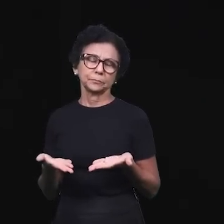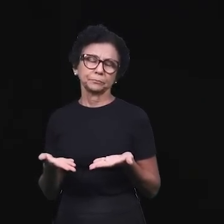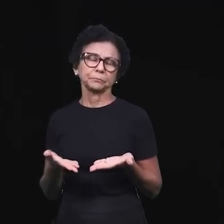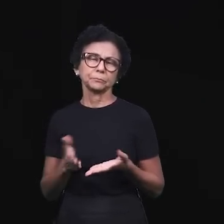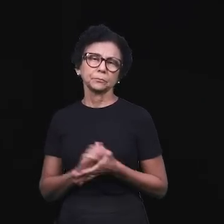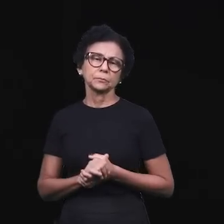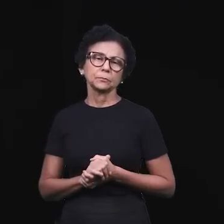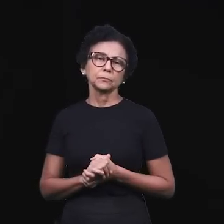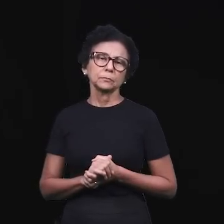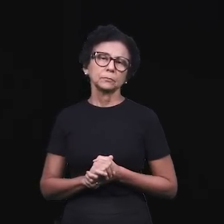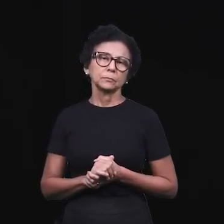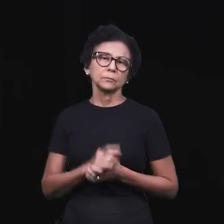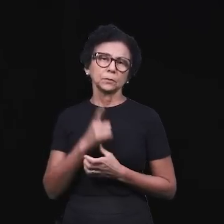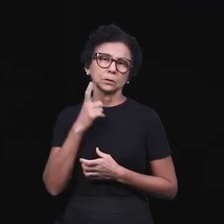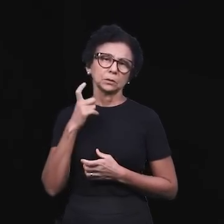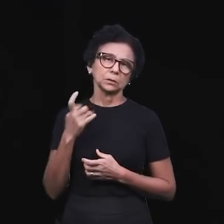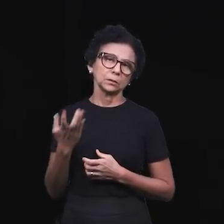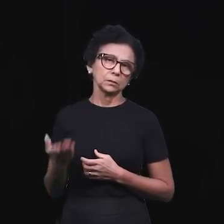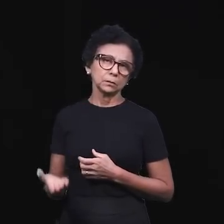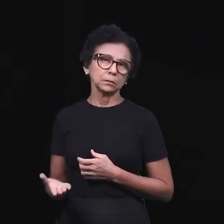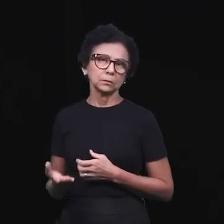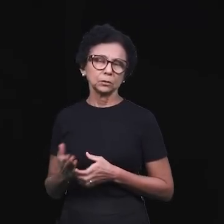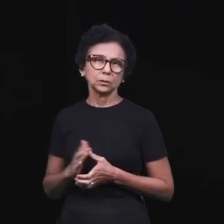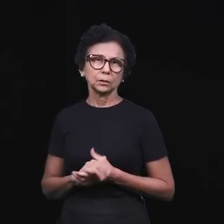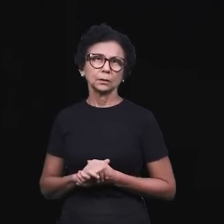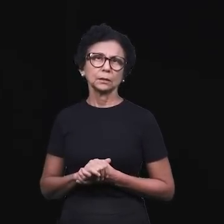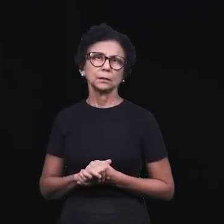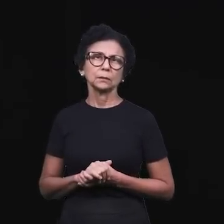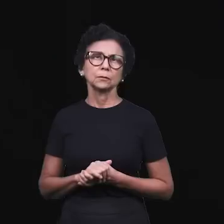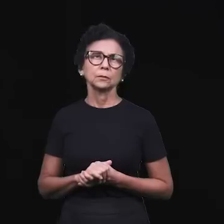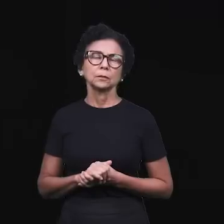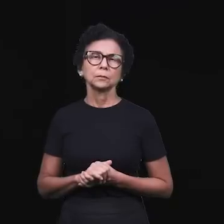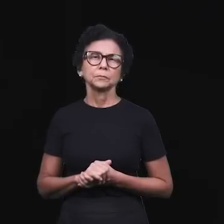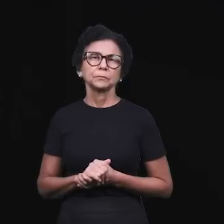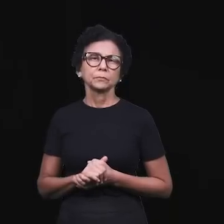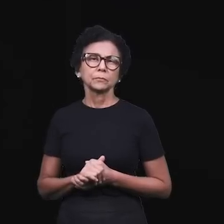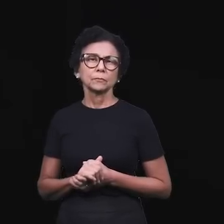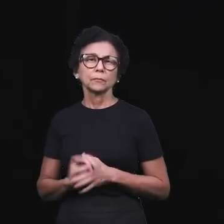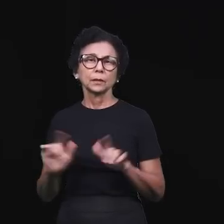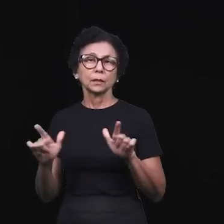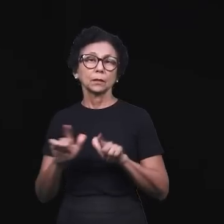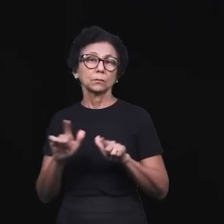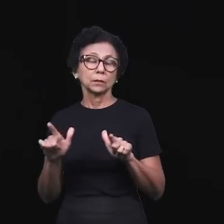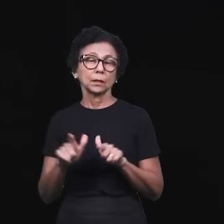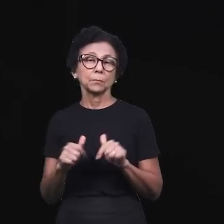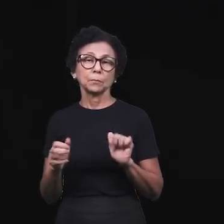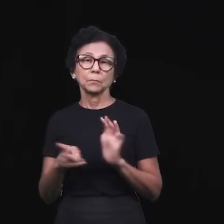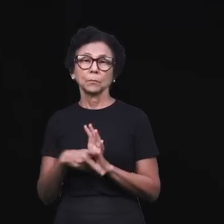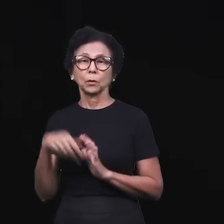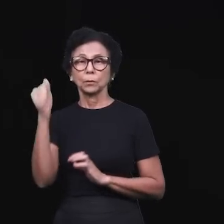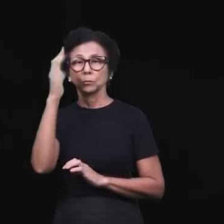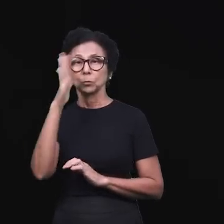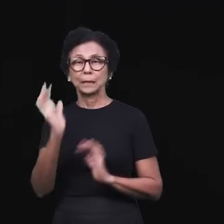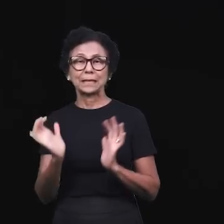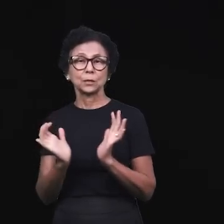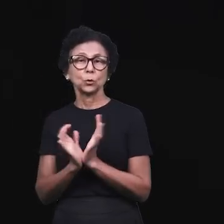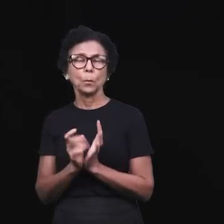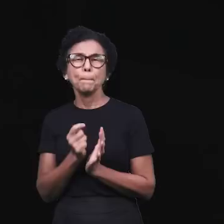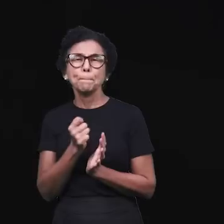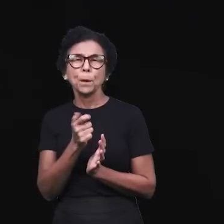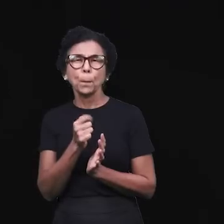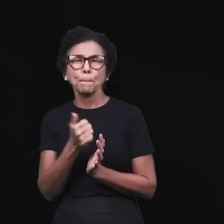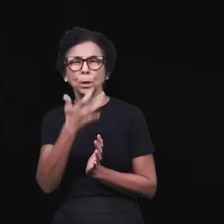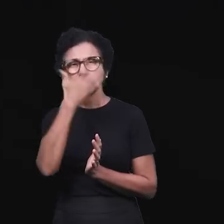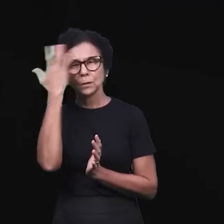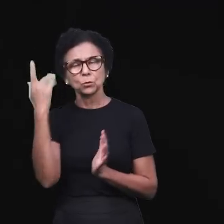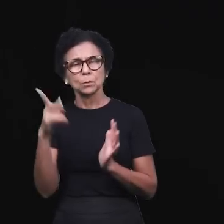interessante, porque era um trabalho basicamente, realmente, de brasileiros. Havia poucos americanos, muito pouco